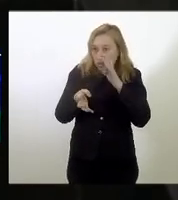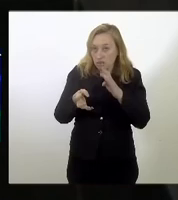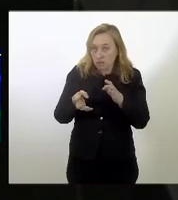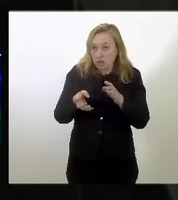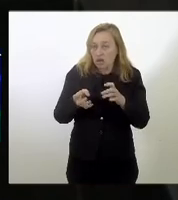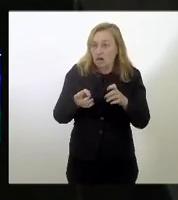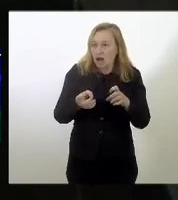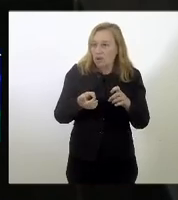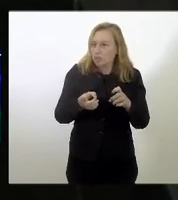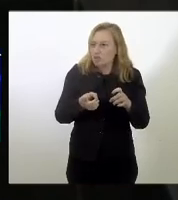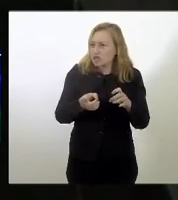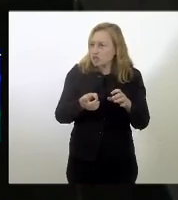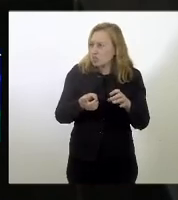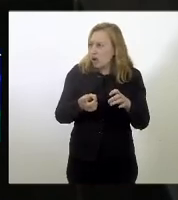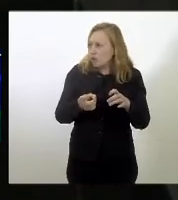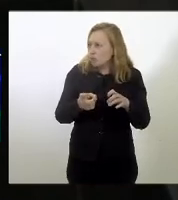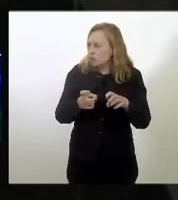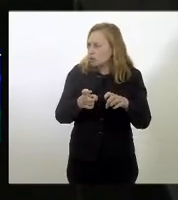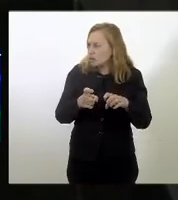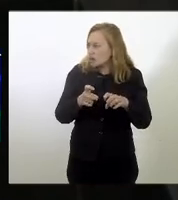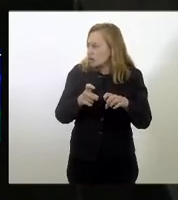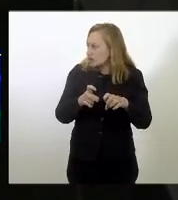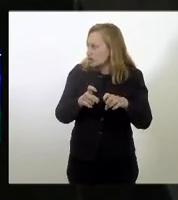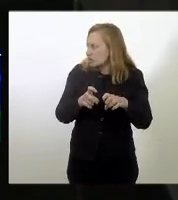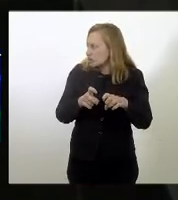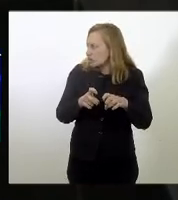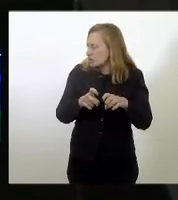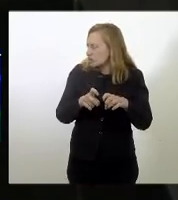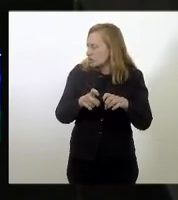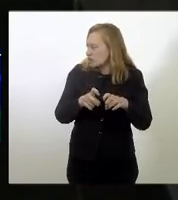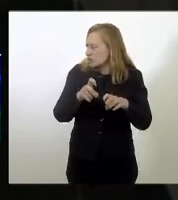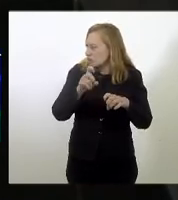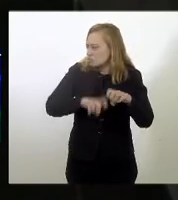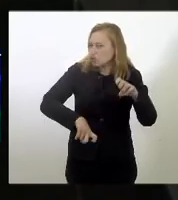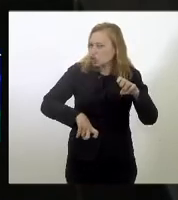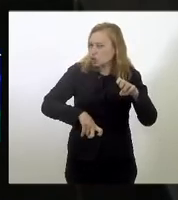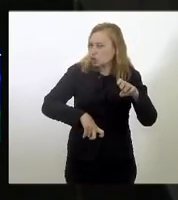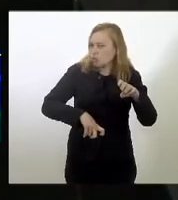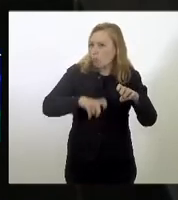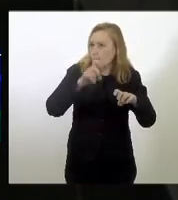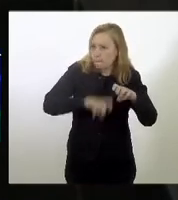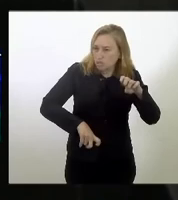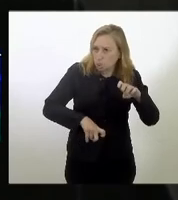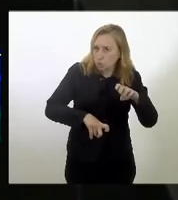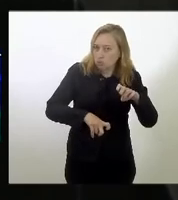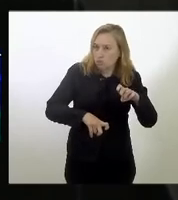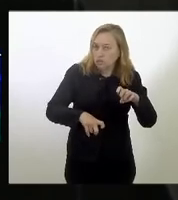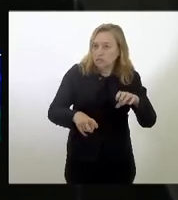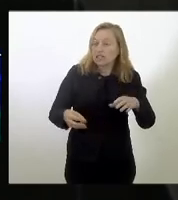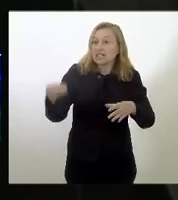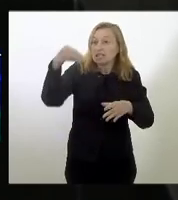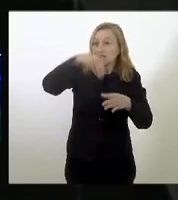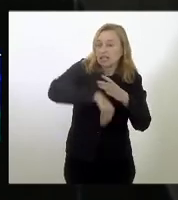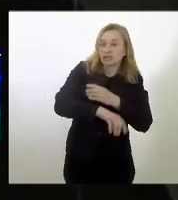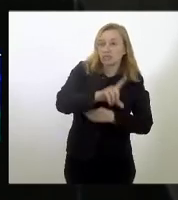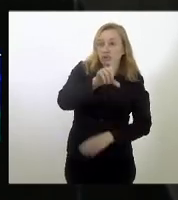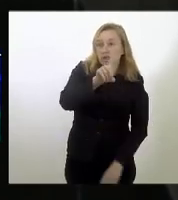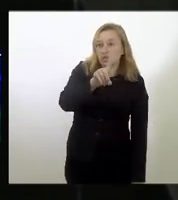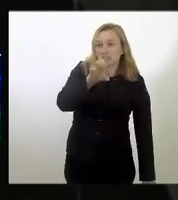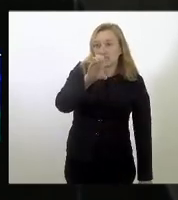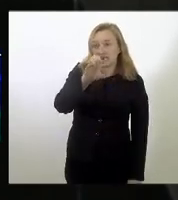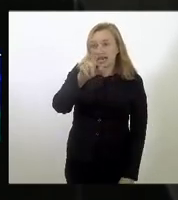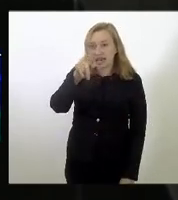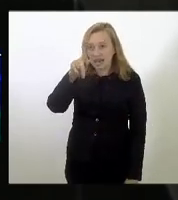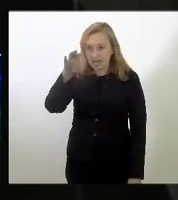E digo isso, nossa querida presidenta Tia Ju, que fez um projeto de lei importantíssimo nessa casa